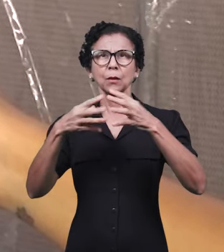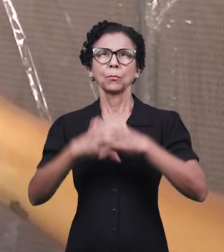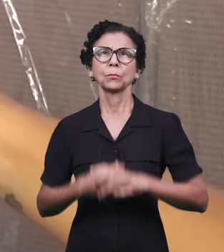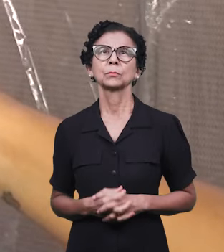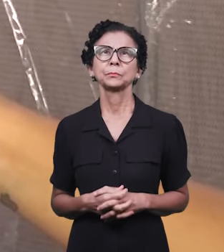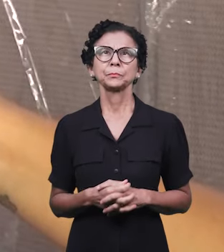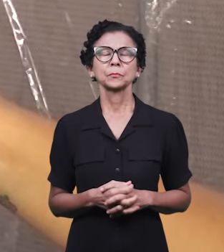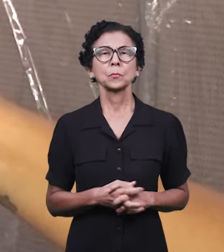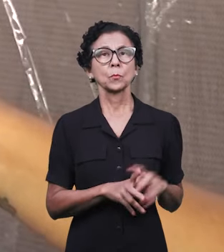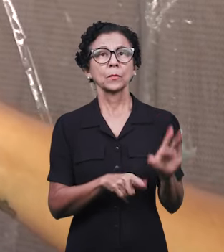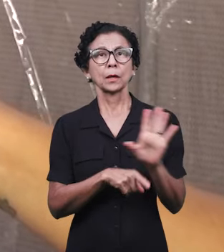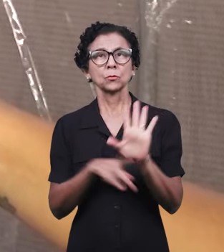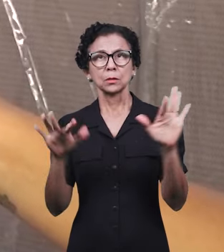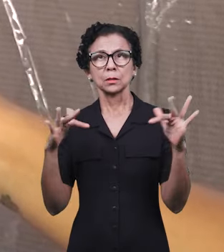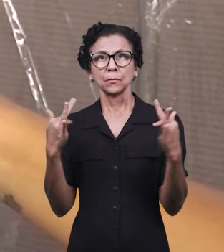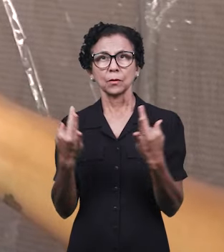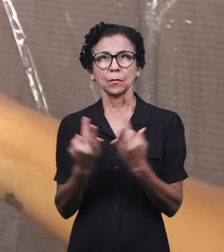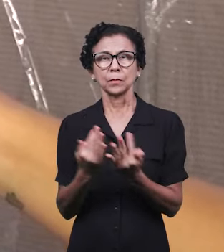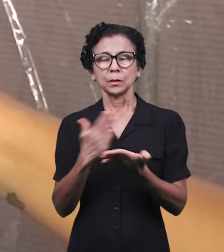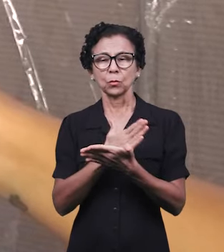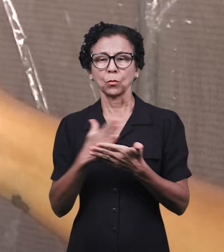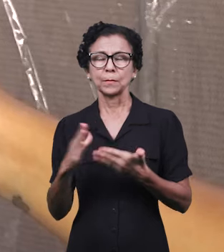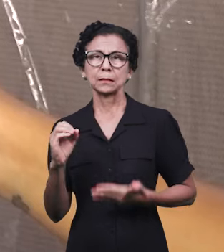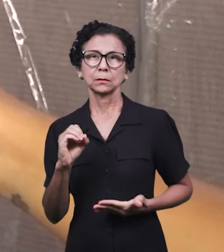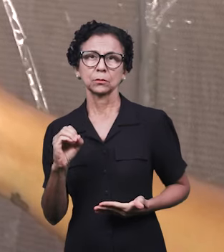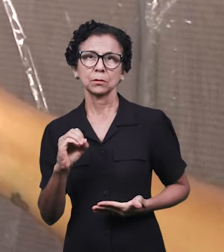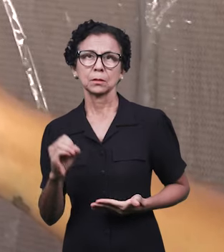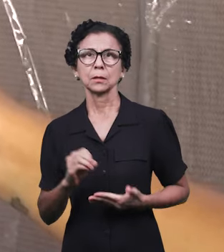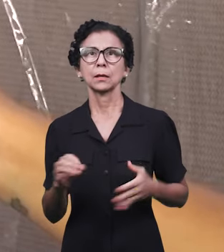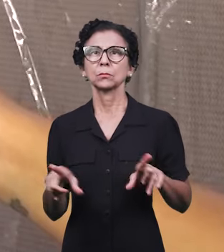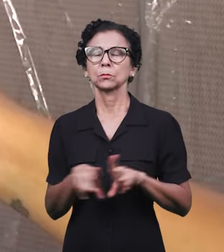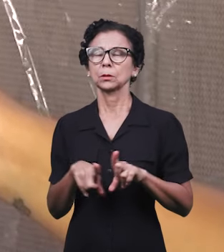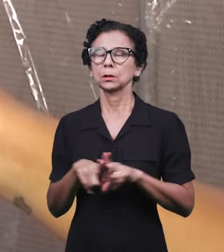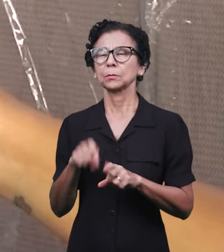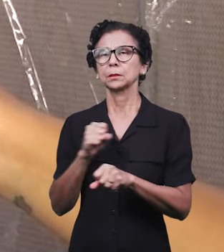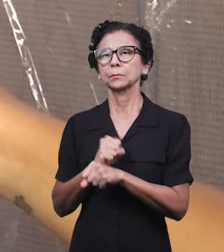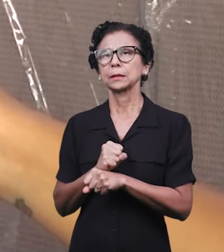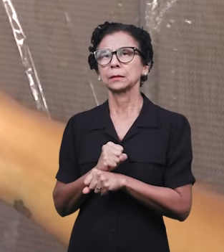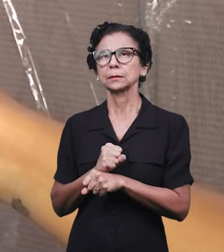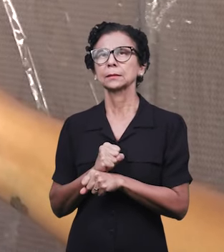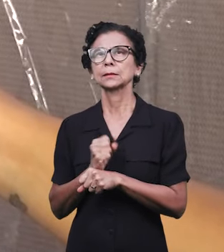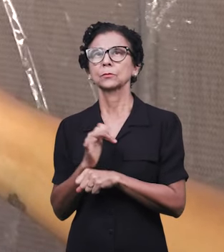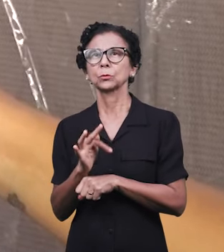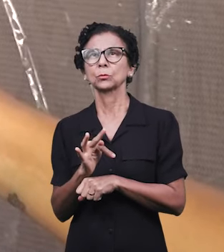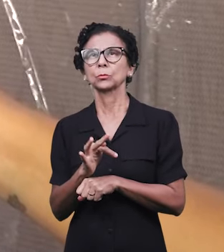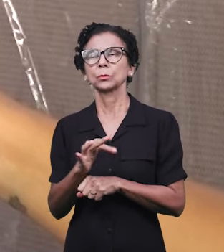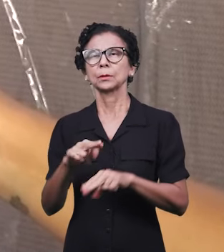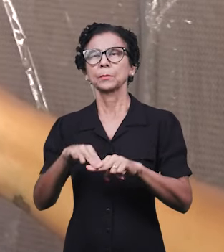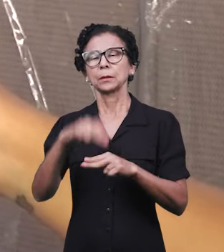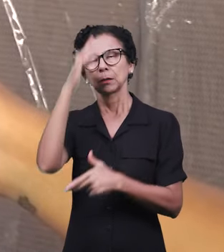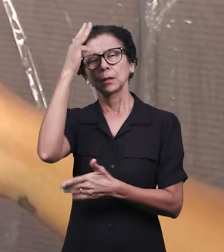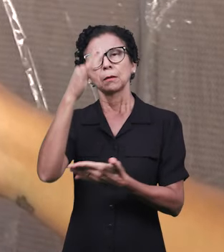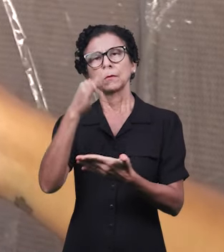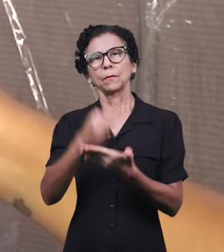Senhor e de forma voluntária isso nos traz gratidão ao Senhor. Porque desde o início o Senhor não